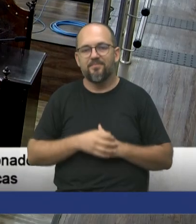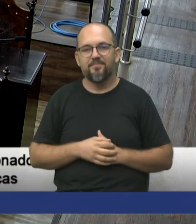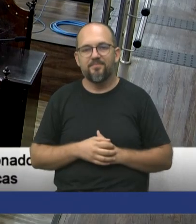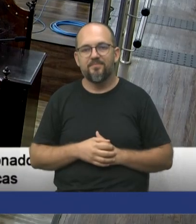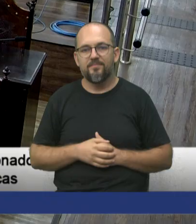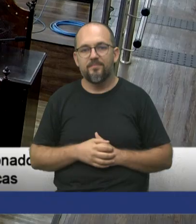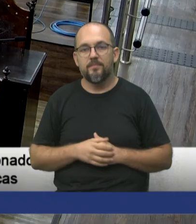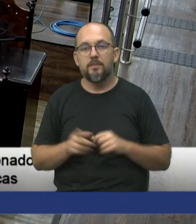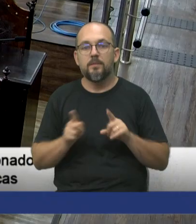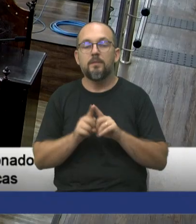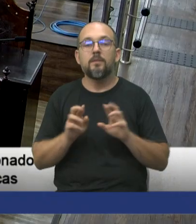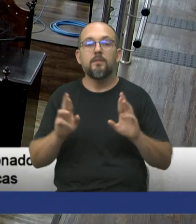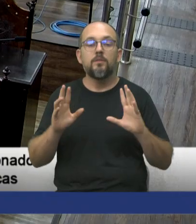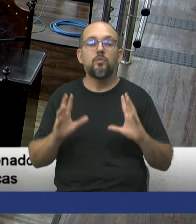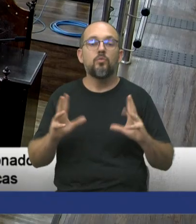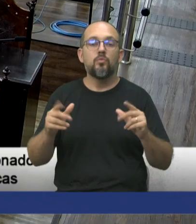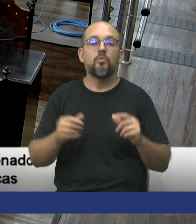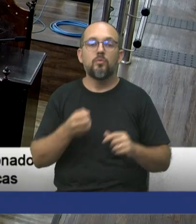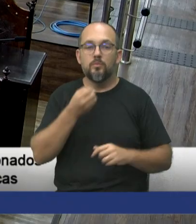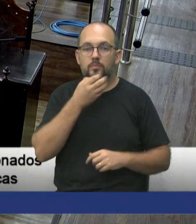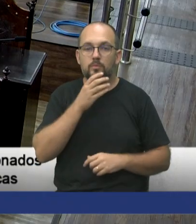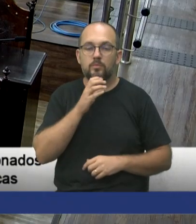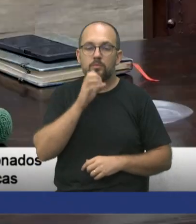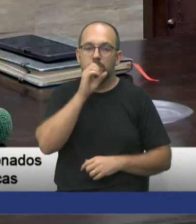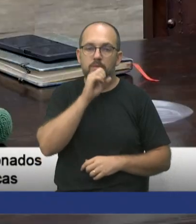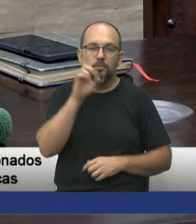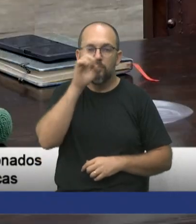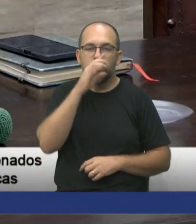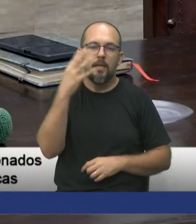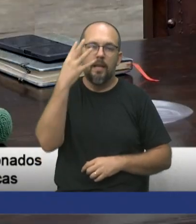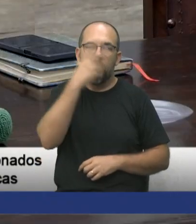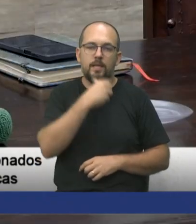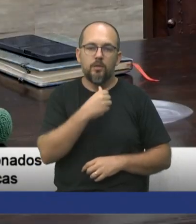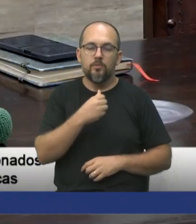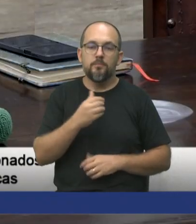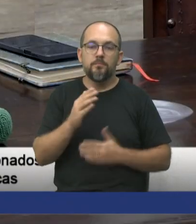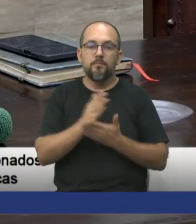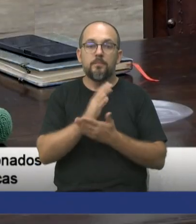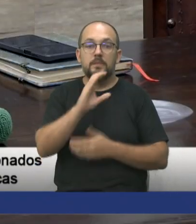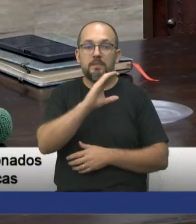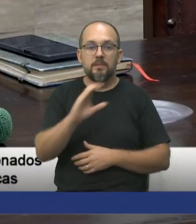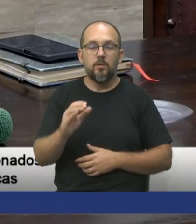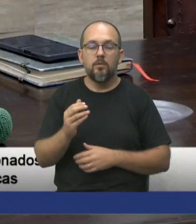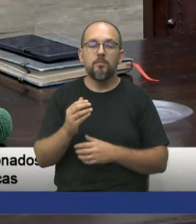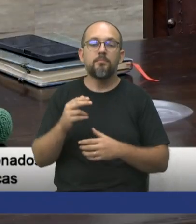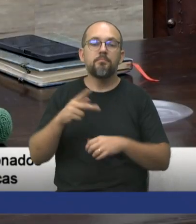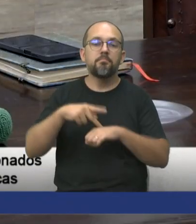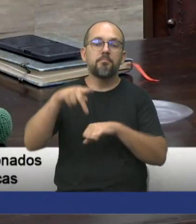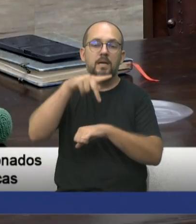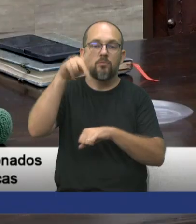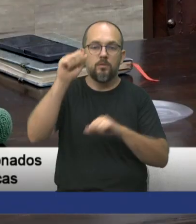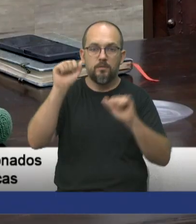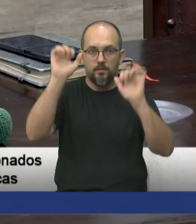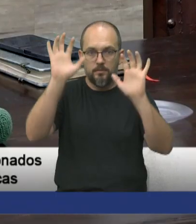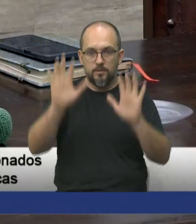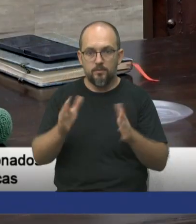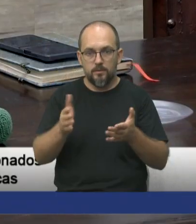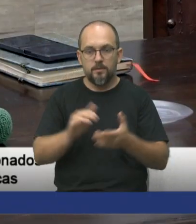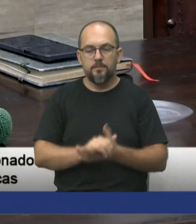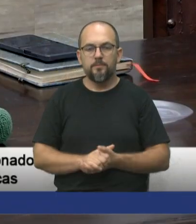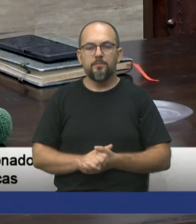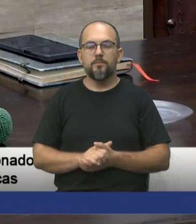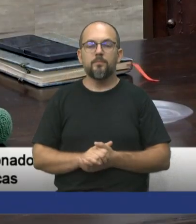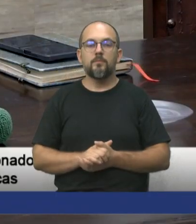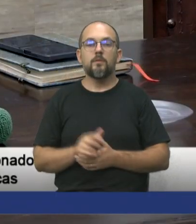E desejo a todos um final de semana lindo, para os cristãos uma Páscoa abençoada, para os